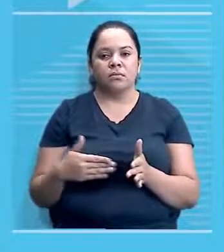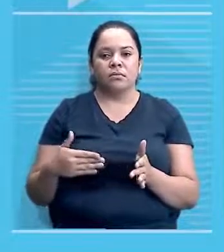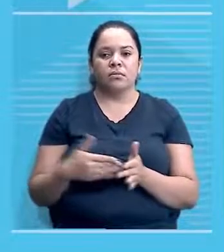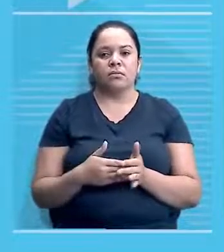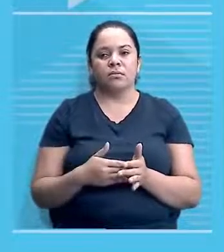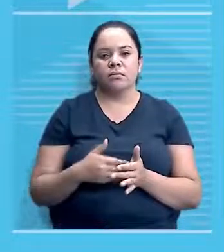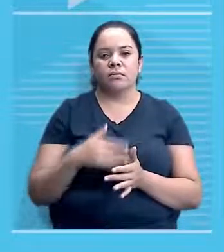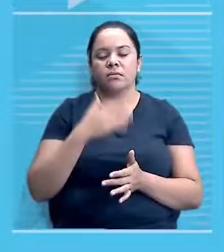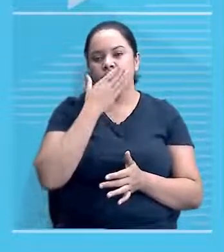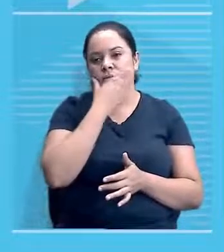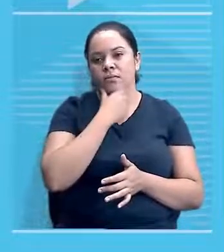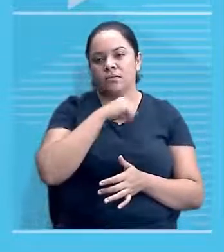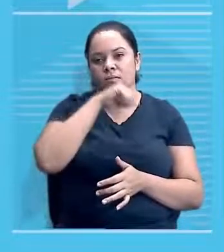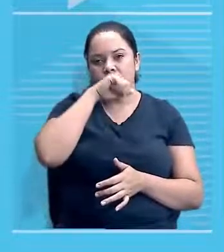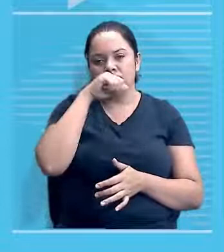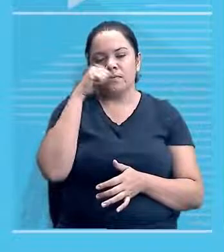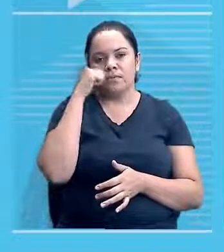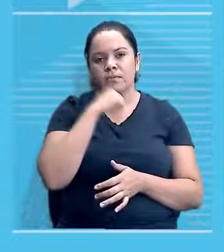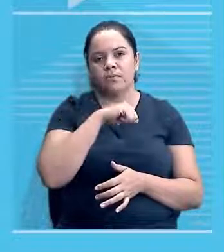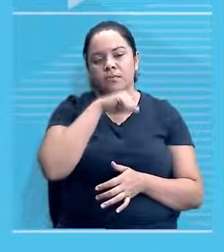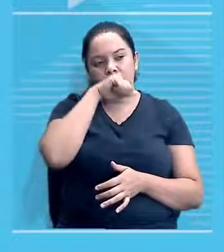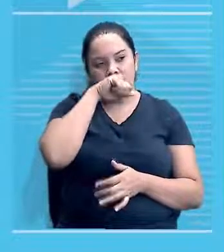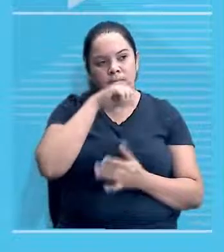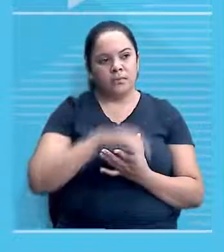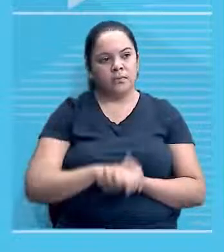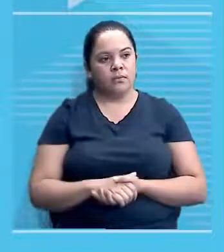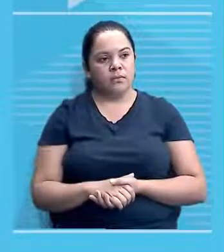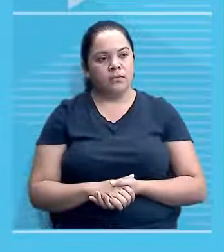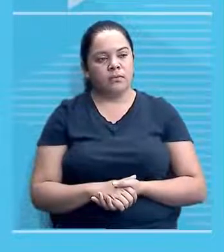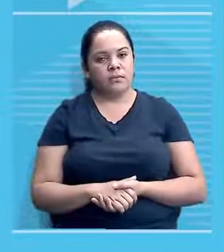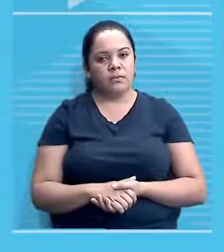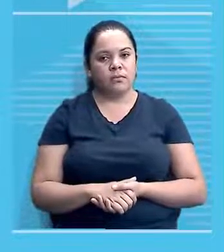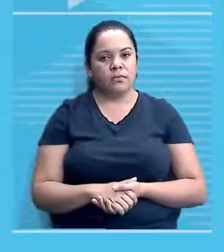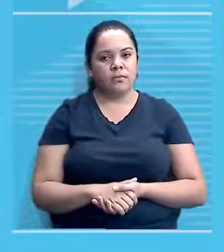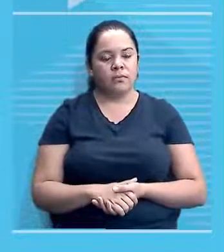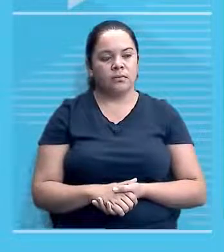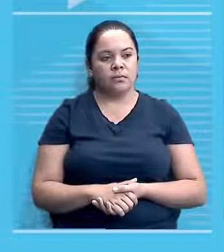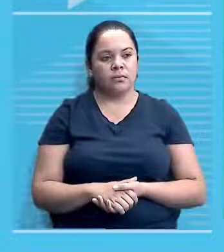toda né E aí vem a tragédia do jovem